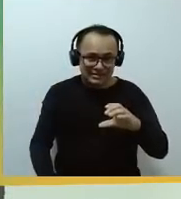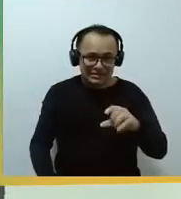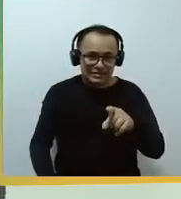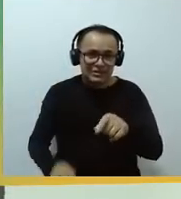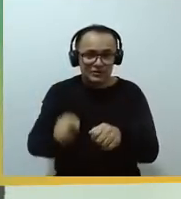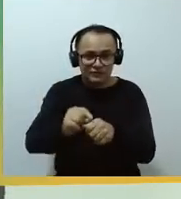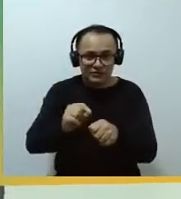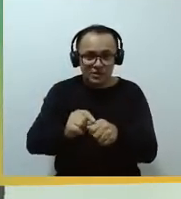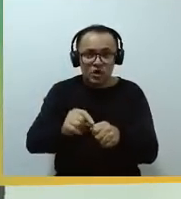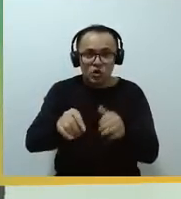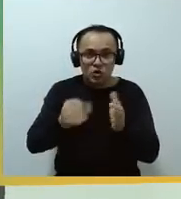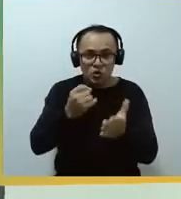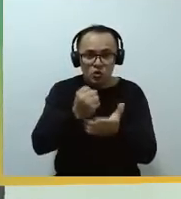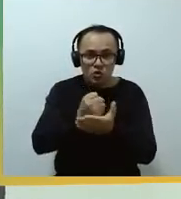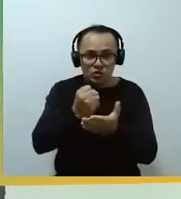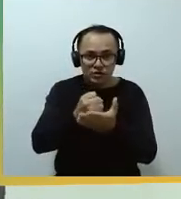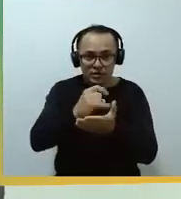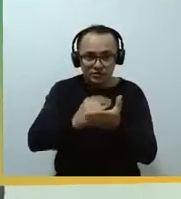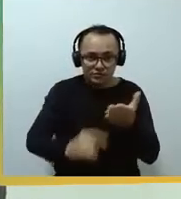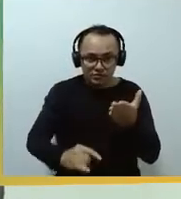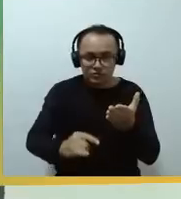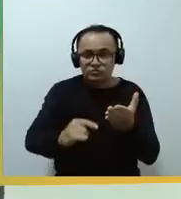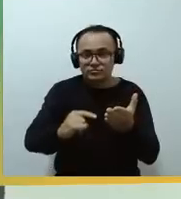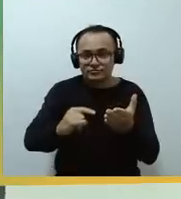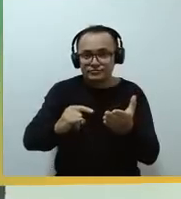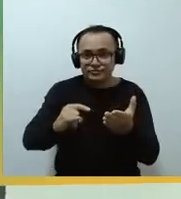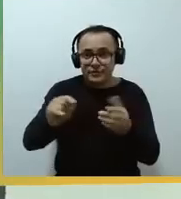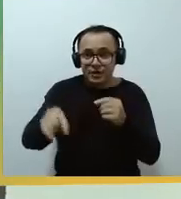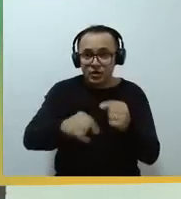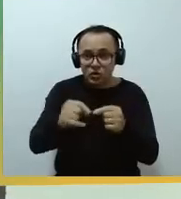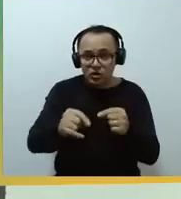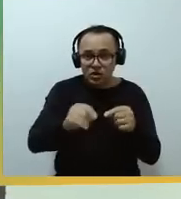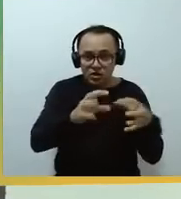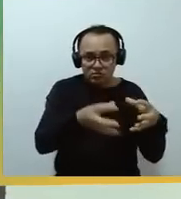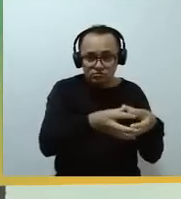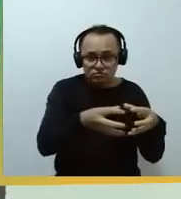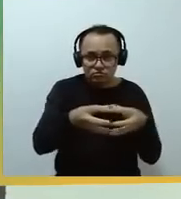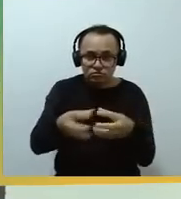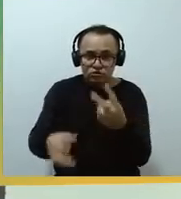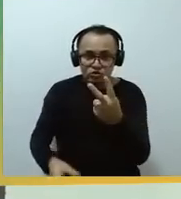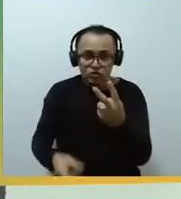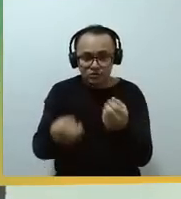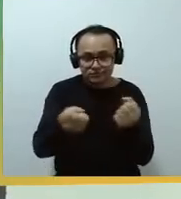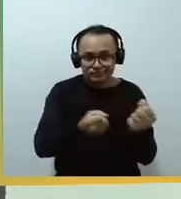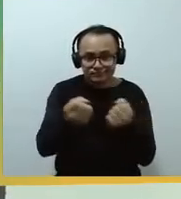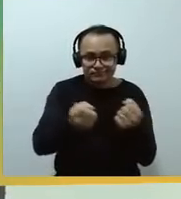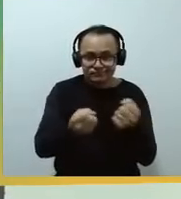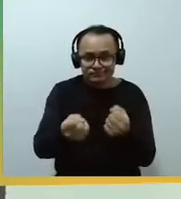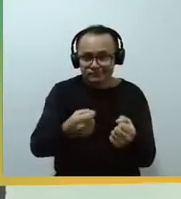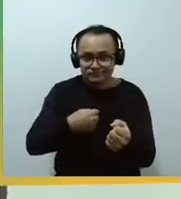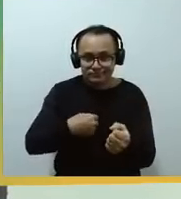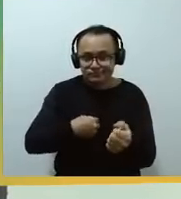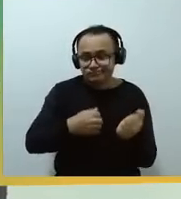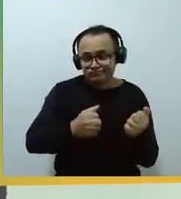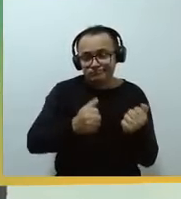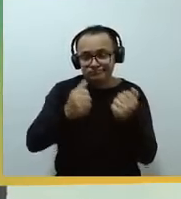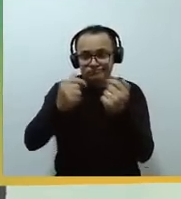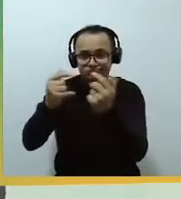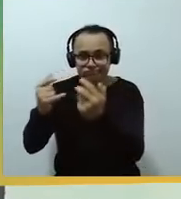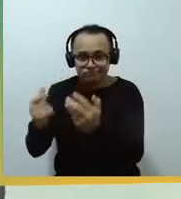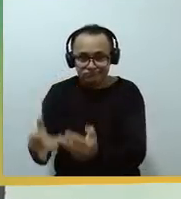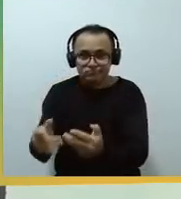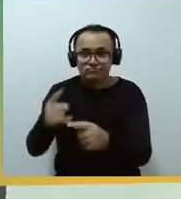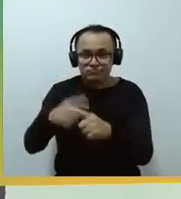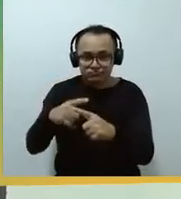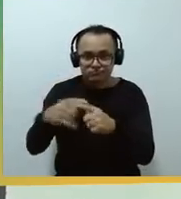com a Serrana era a troca de lâmpada, era duas caminhonetes, duas equipes. Foi o que posso repassar em confiança e assumindo as informações